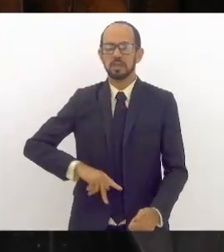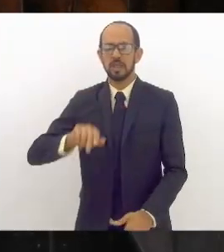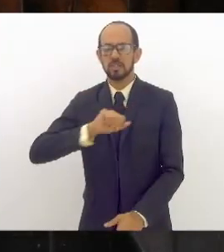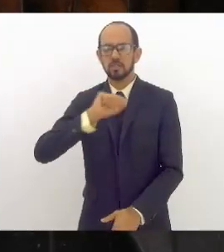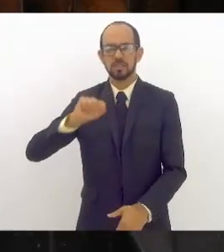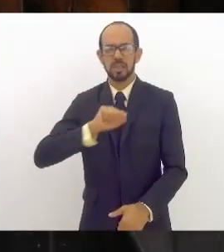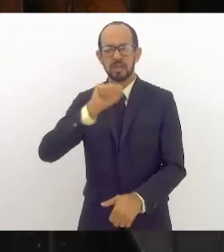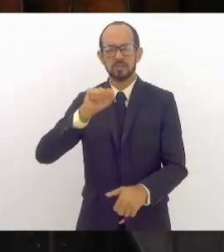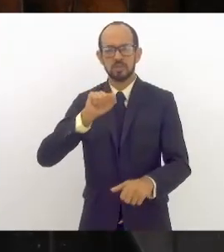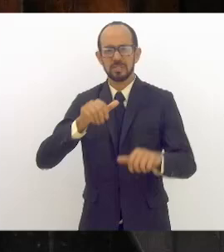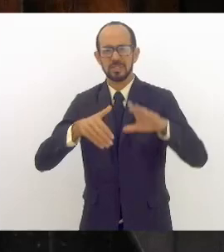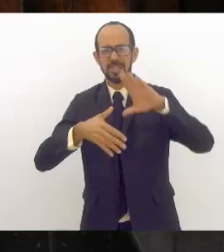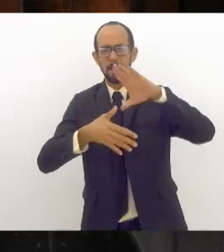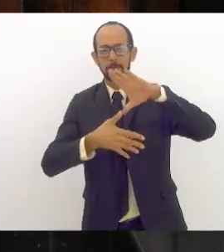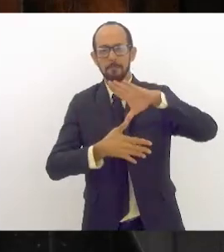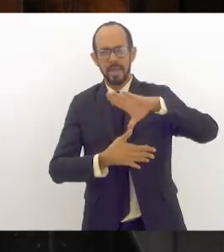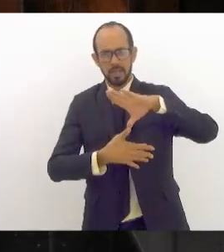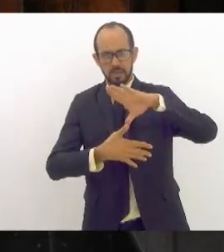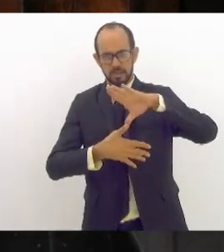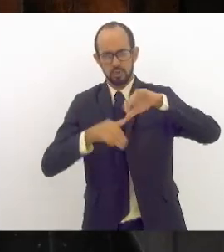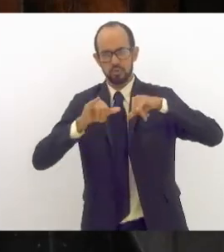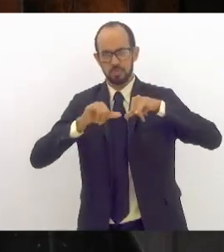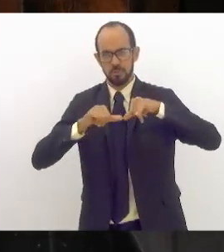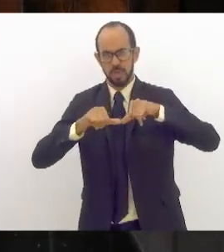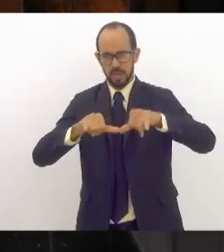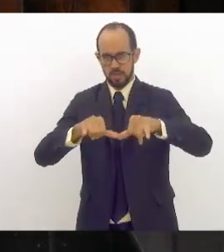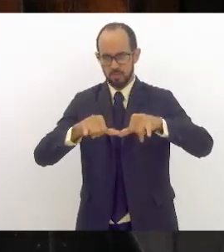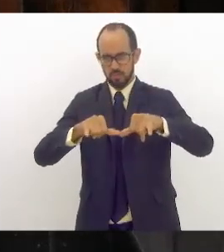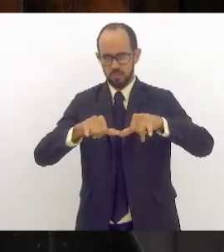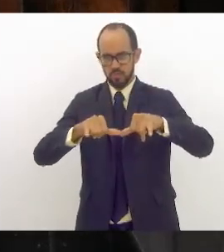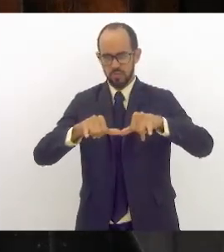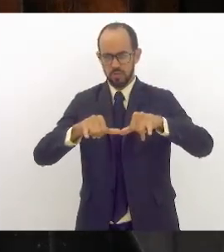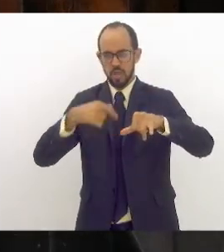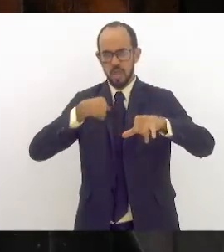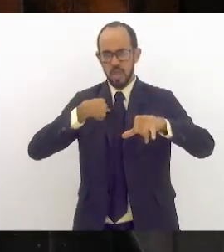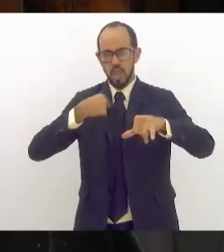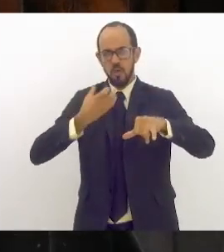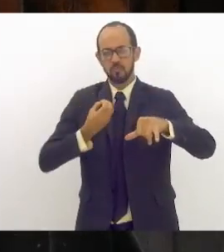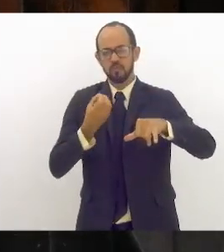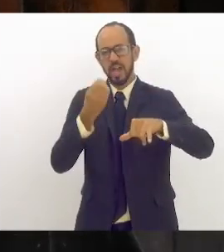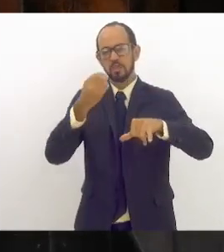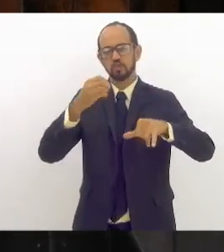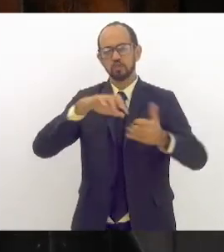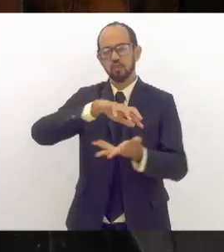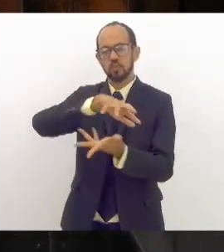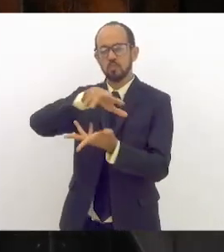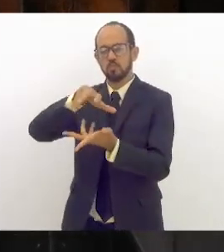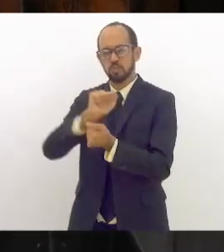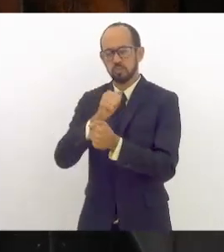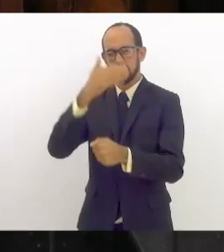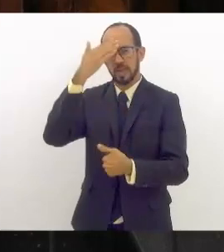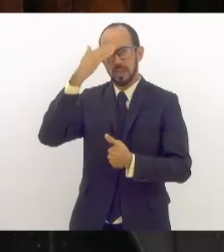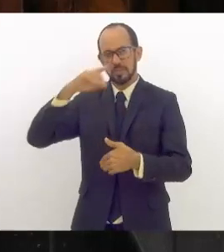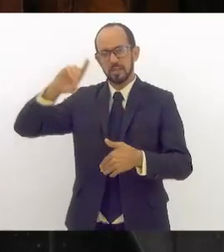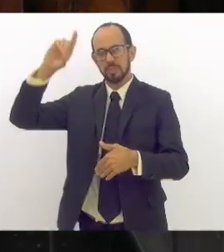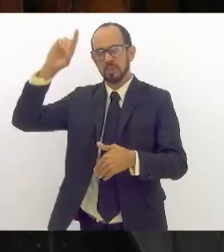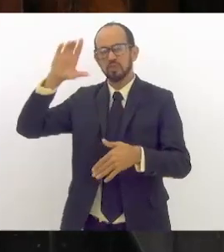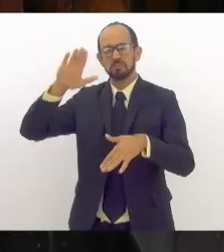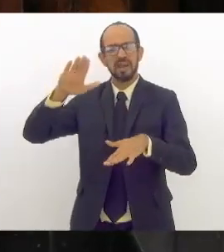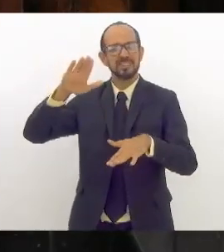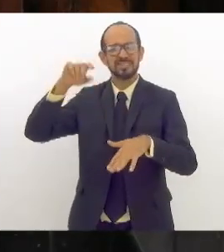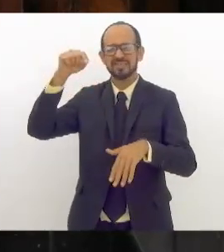das Américas de supermercado eu tenho rodado o mundo Graças a Deus não tem nada igual a isso